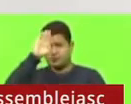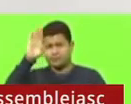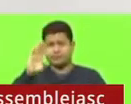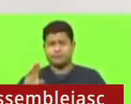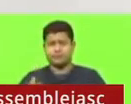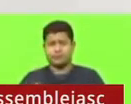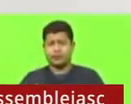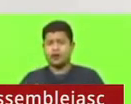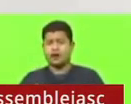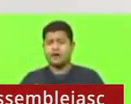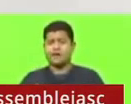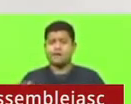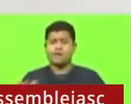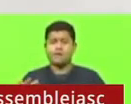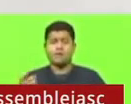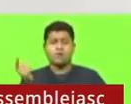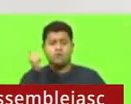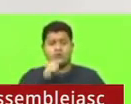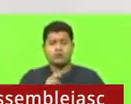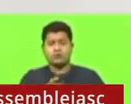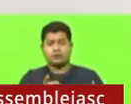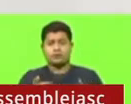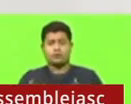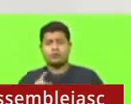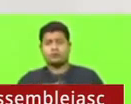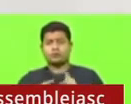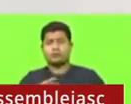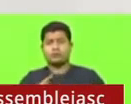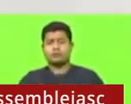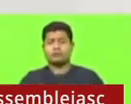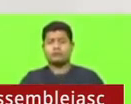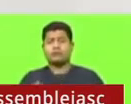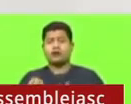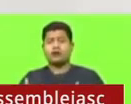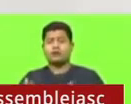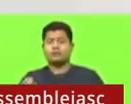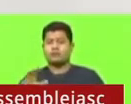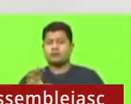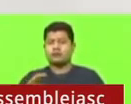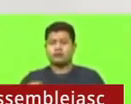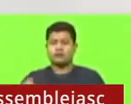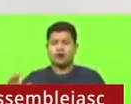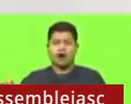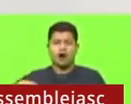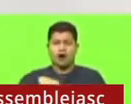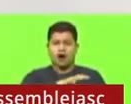possa vender o seu produto sem o atravessador para